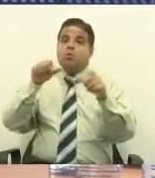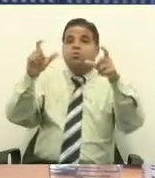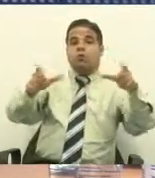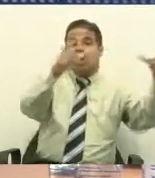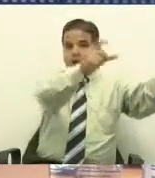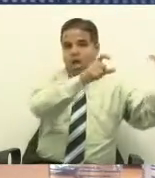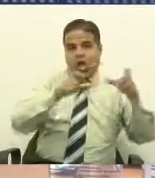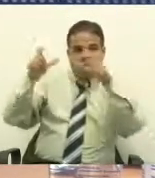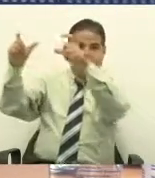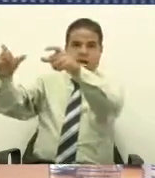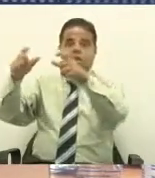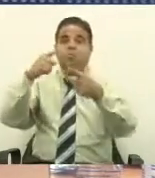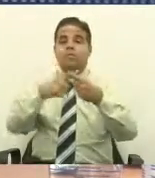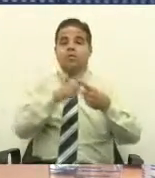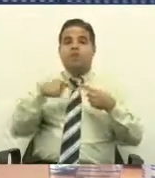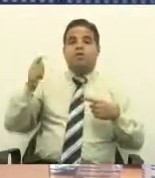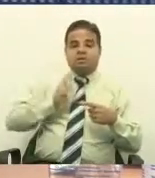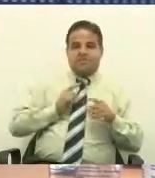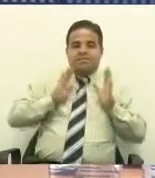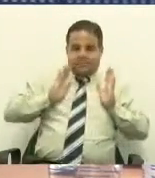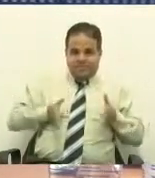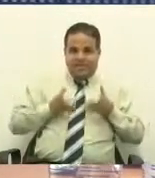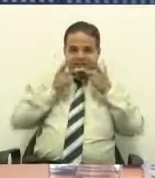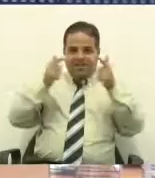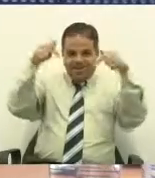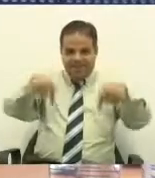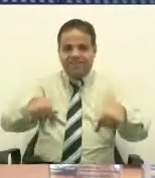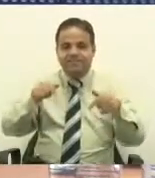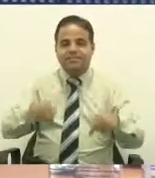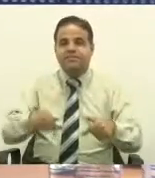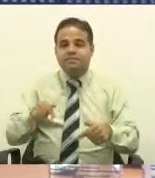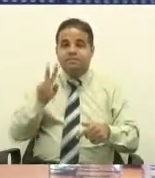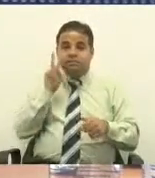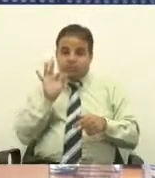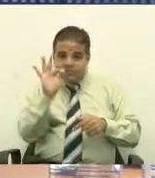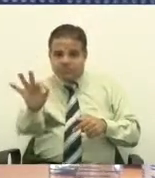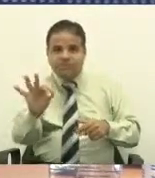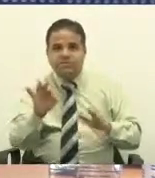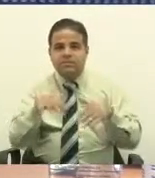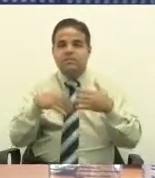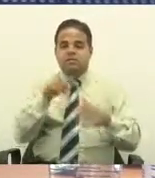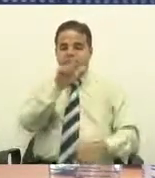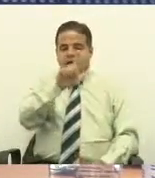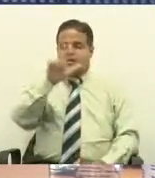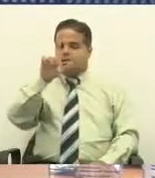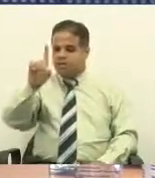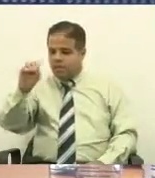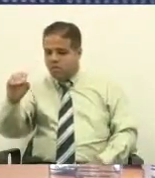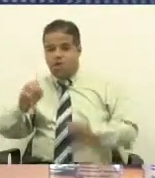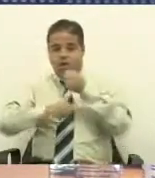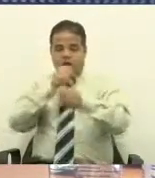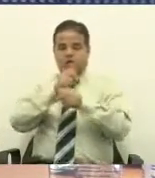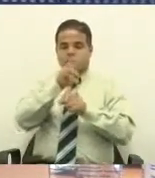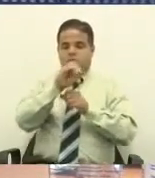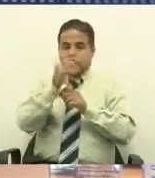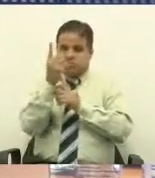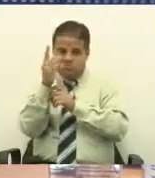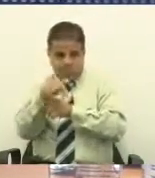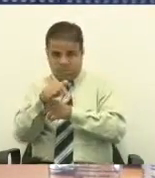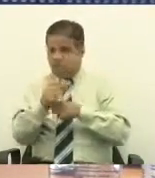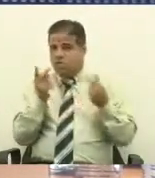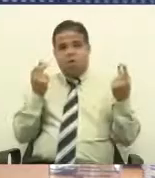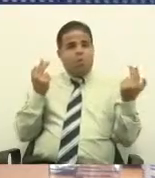Por quê? Porque nós temos, como eu disse aqui, nessa previsão, por exemplo, da LDO de 2017, que é o mesmo